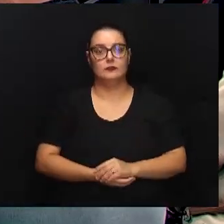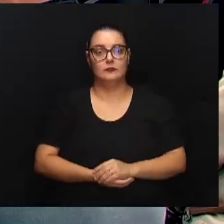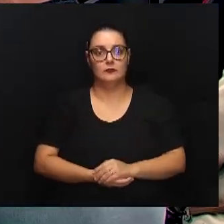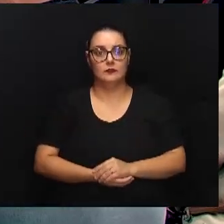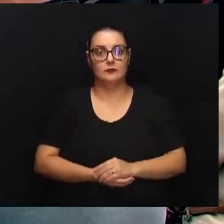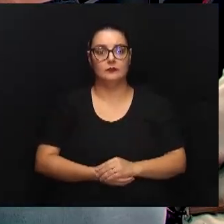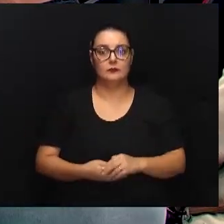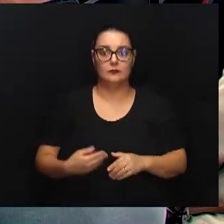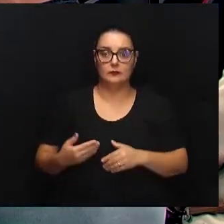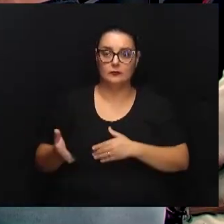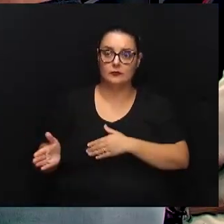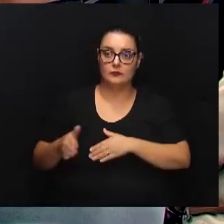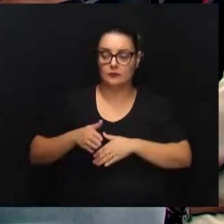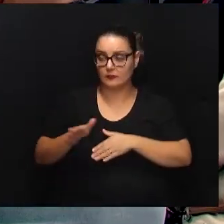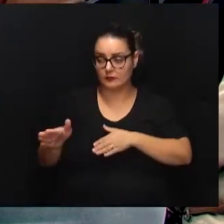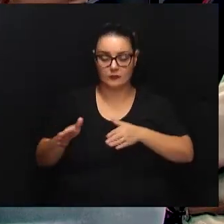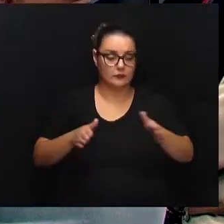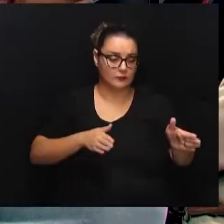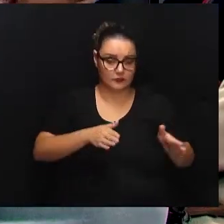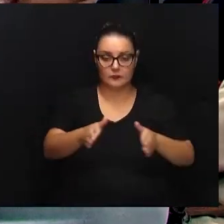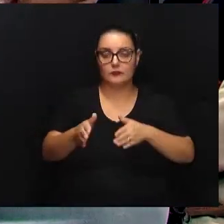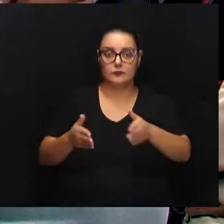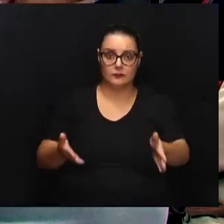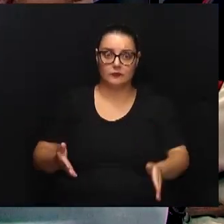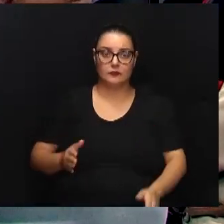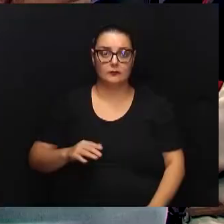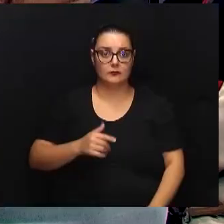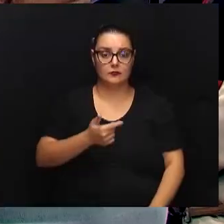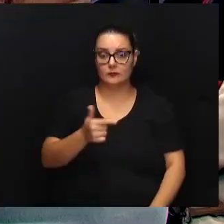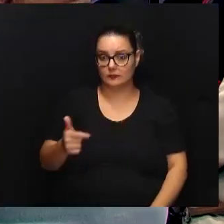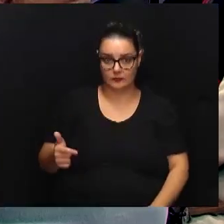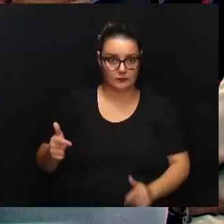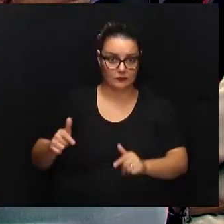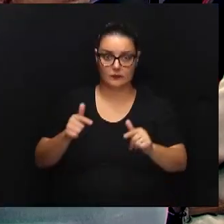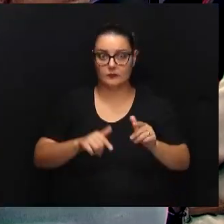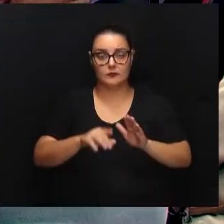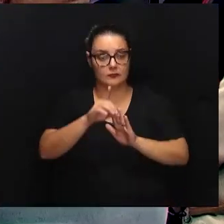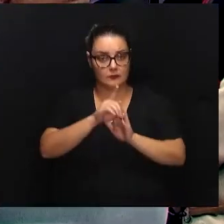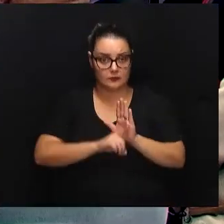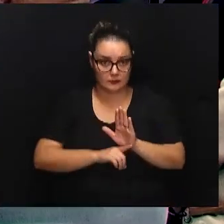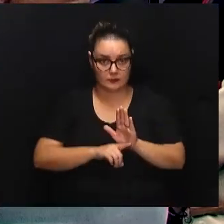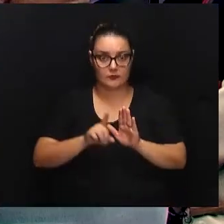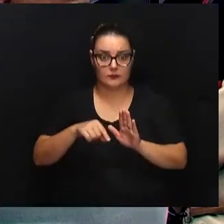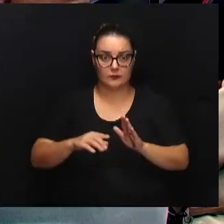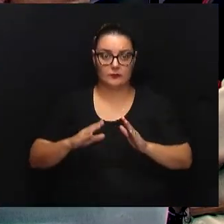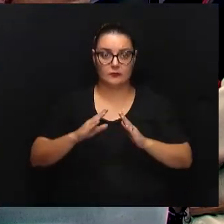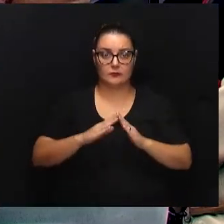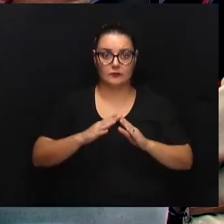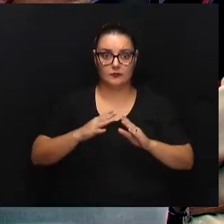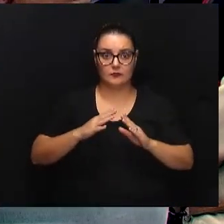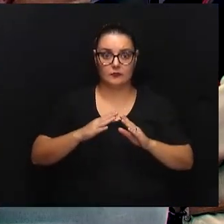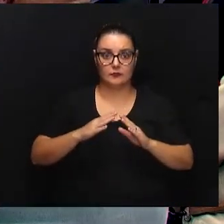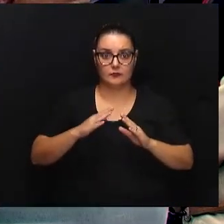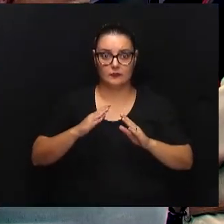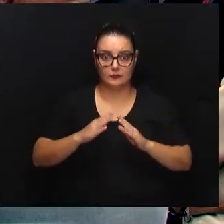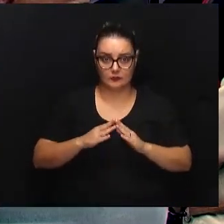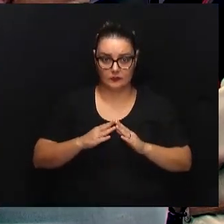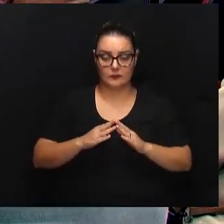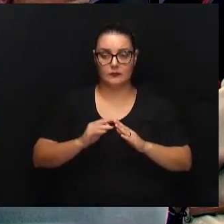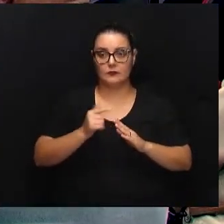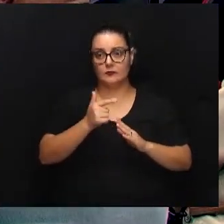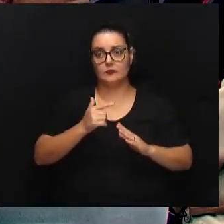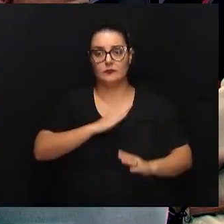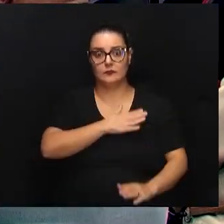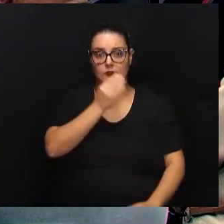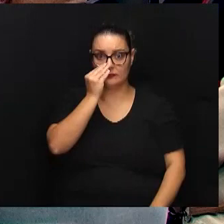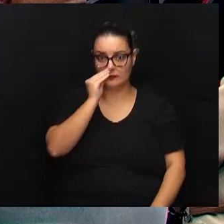população LGBT está indo para esses espaços. E aí, quando não está nos espaços de direito, que é a questão da casa